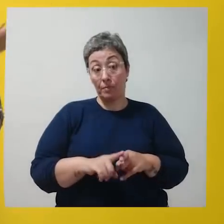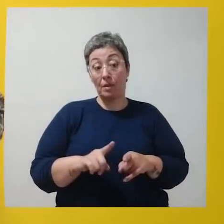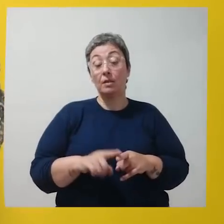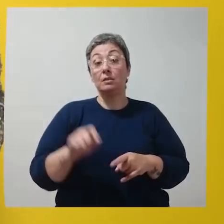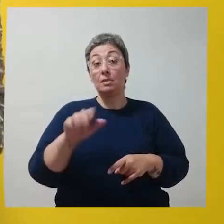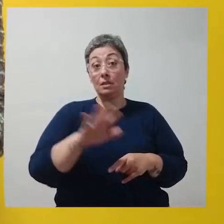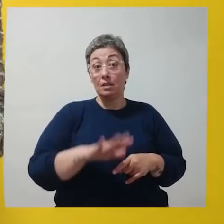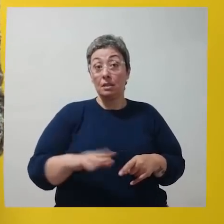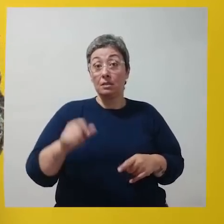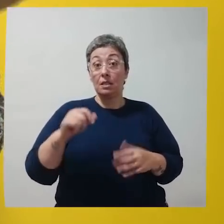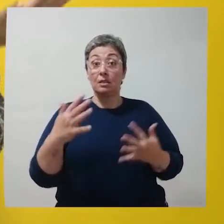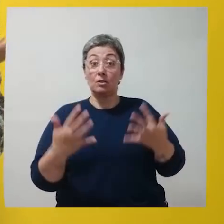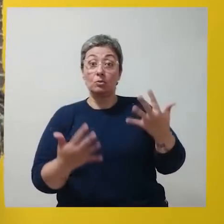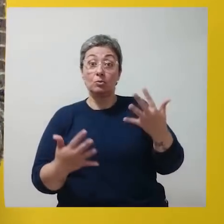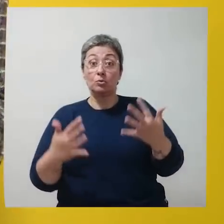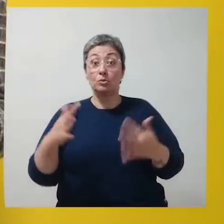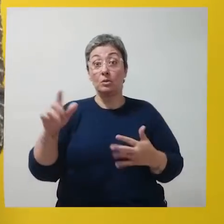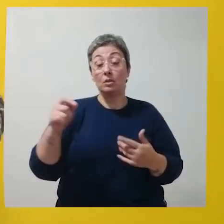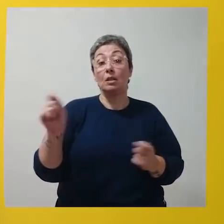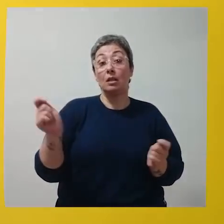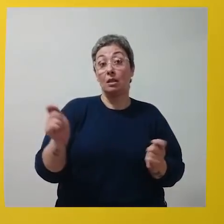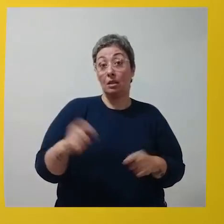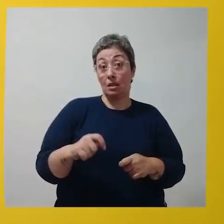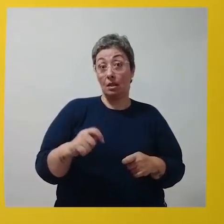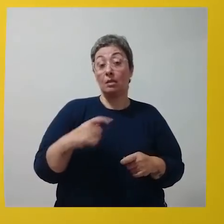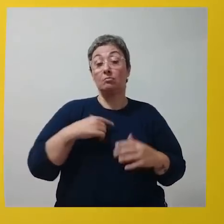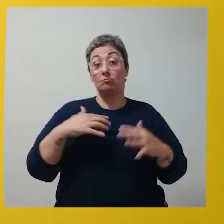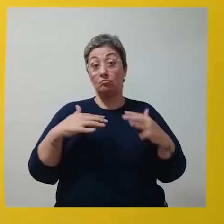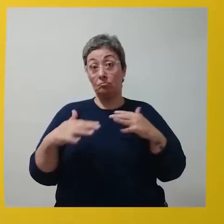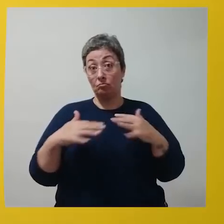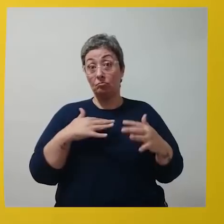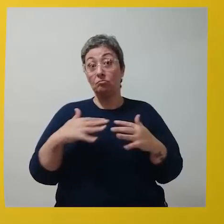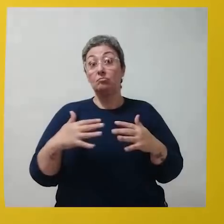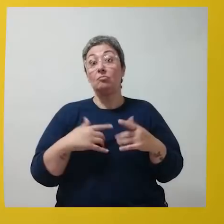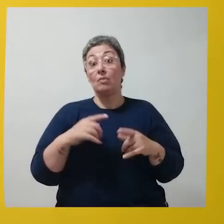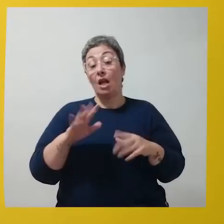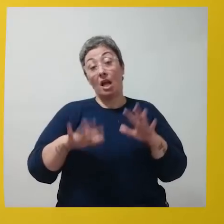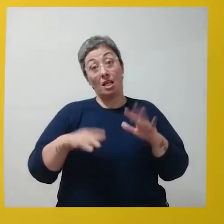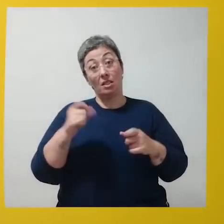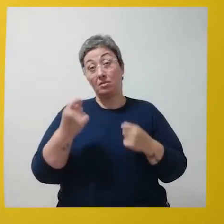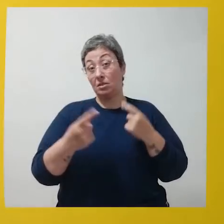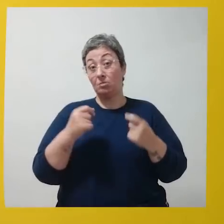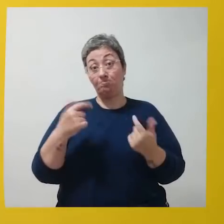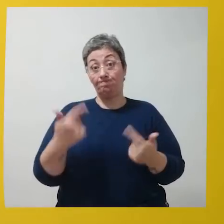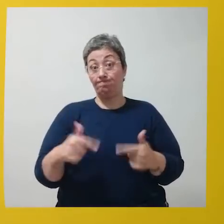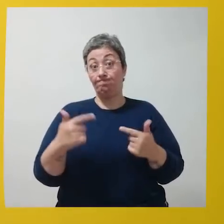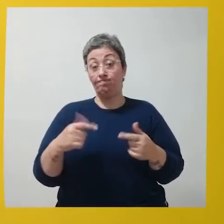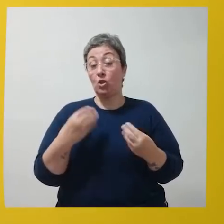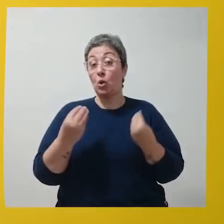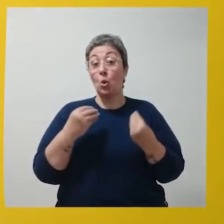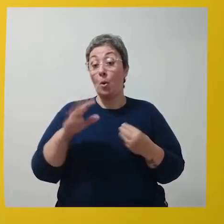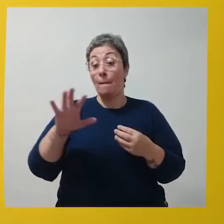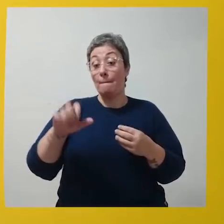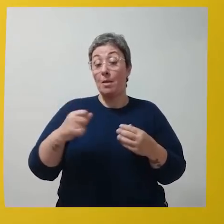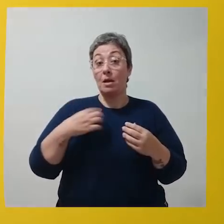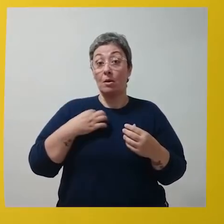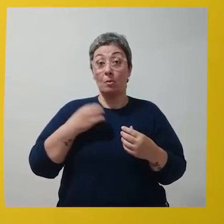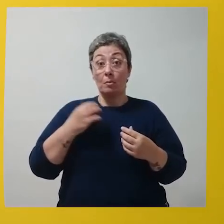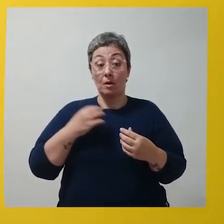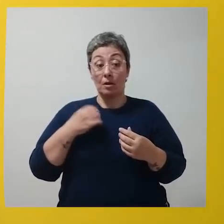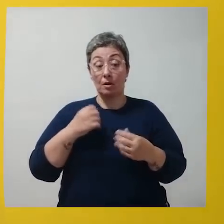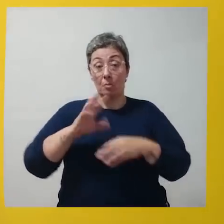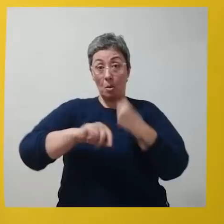tem essa coordenação para fazer esse movimento, muitas não têm. Como que ela pega o pano?